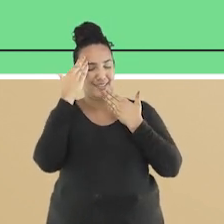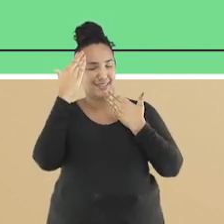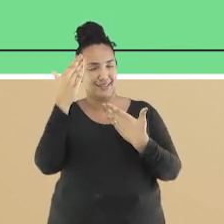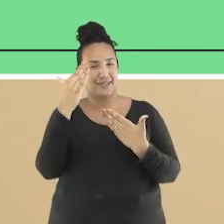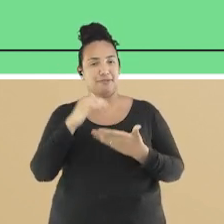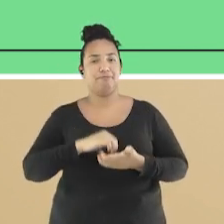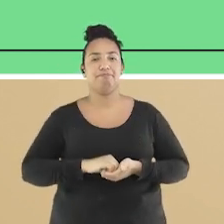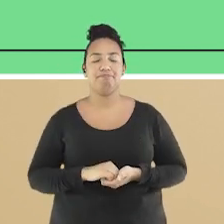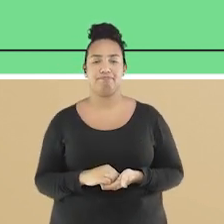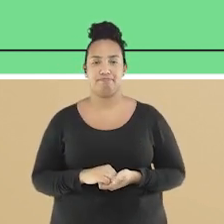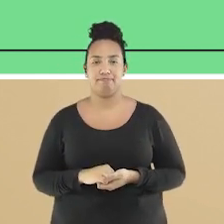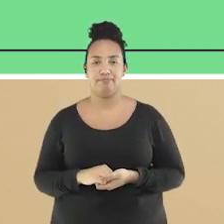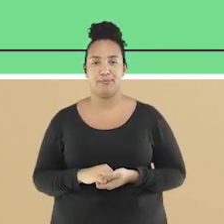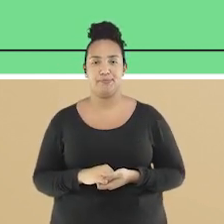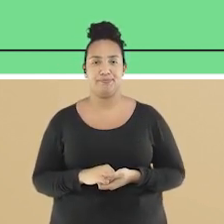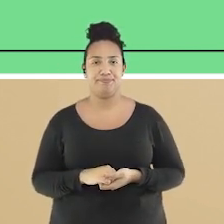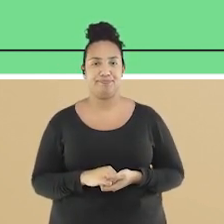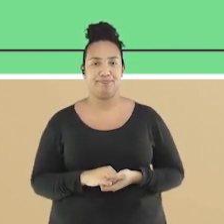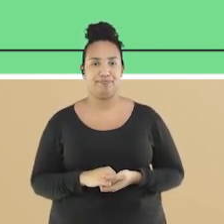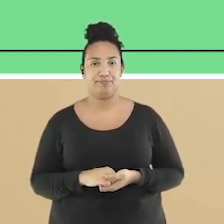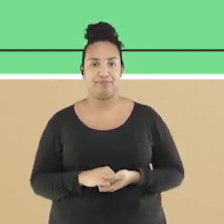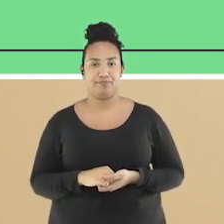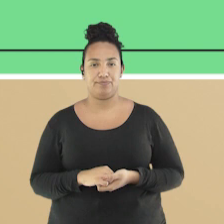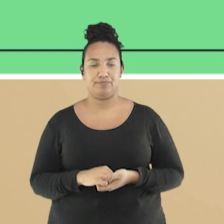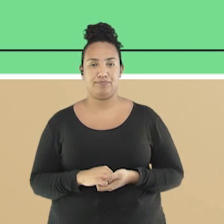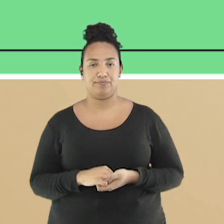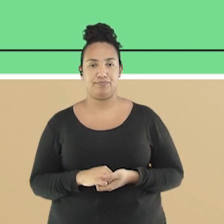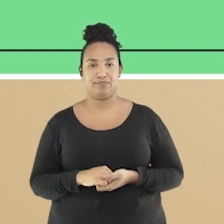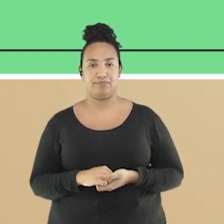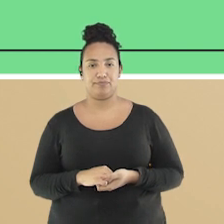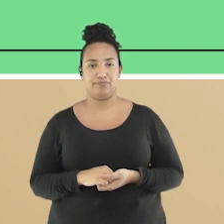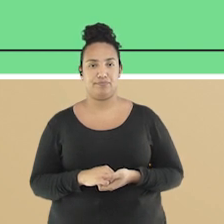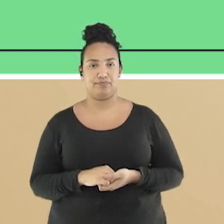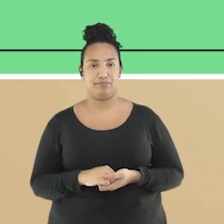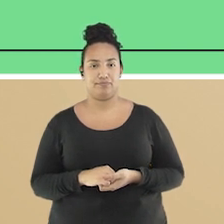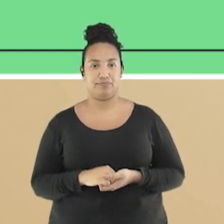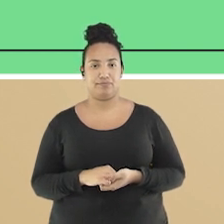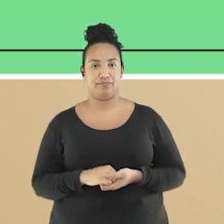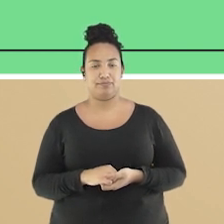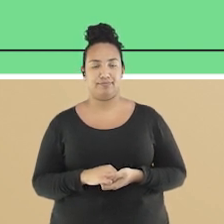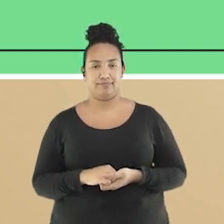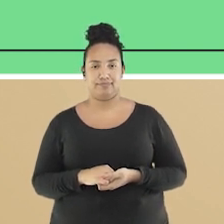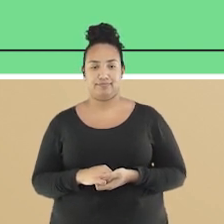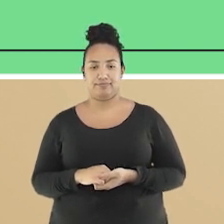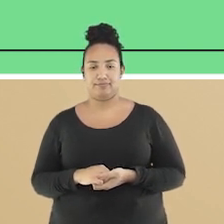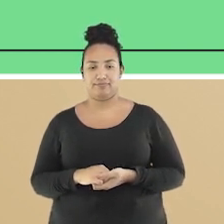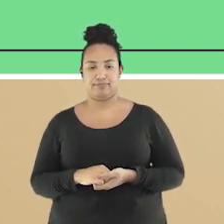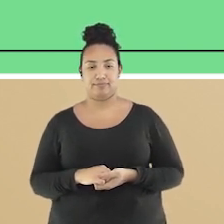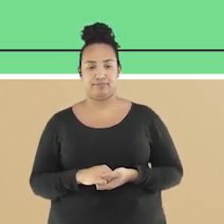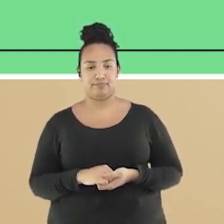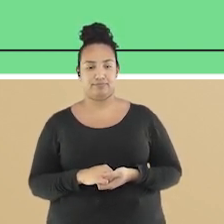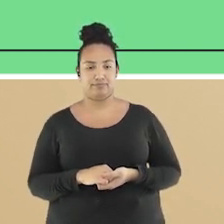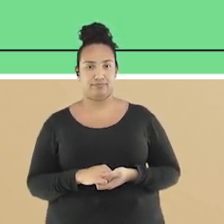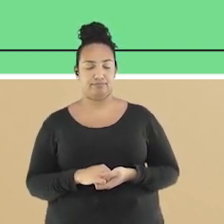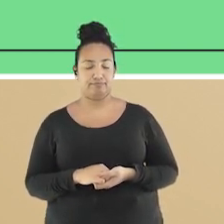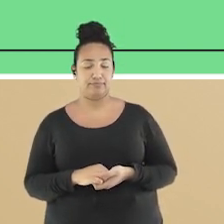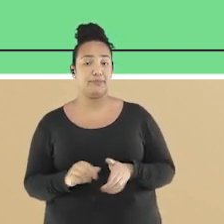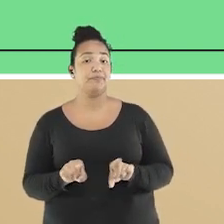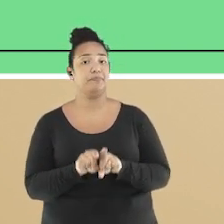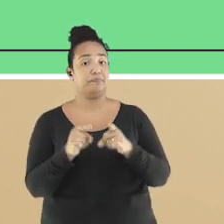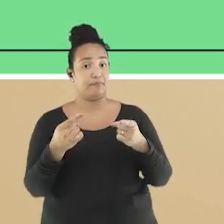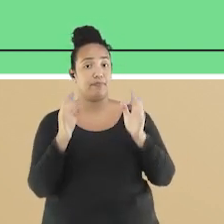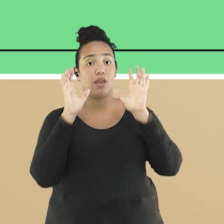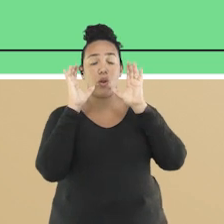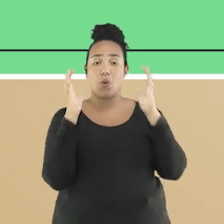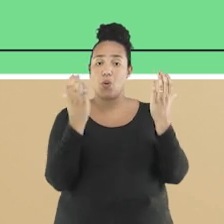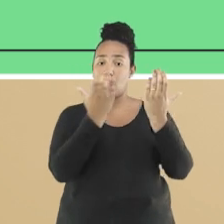communities often hold food drives and host free dinners for the less fortunate. E as comunidades